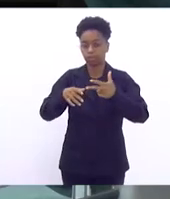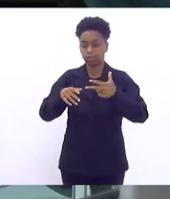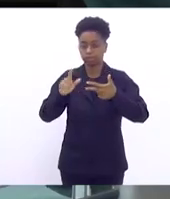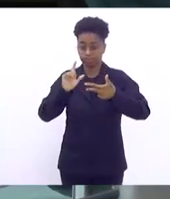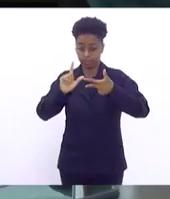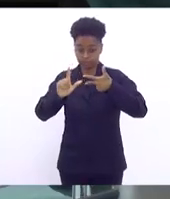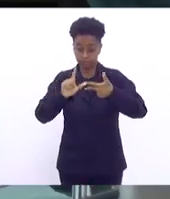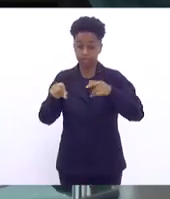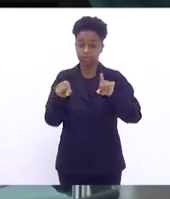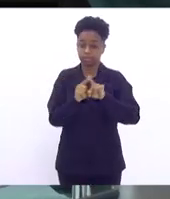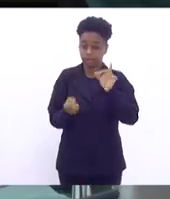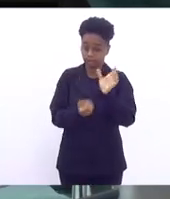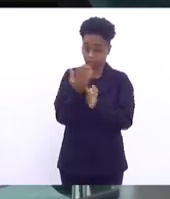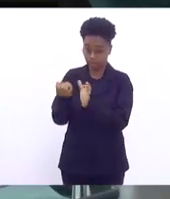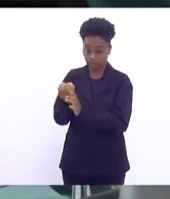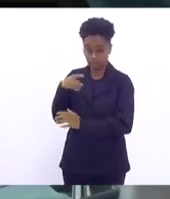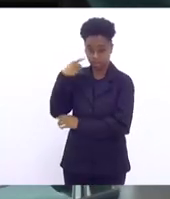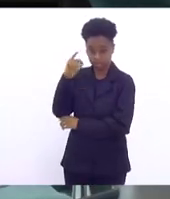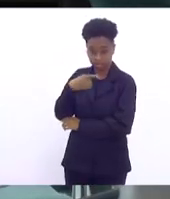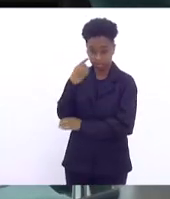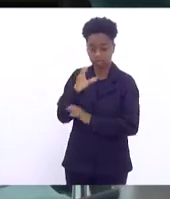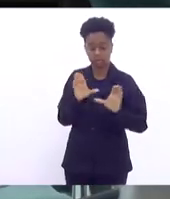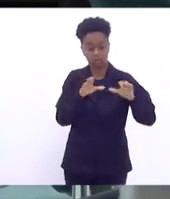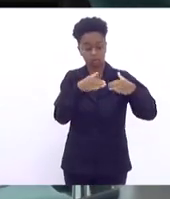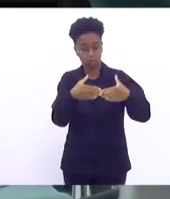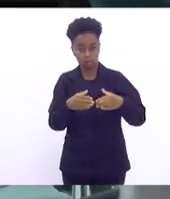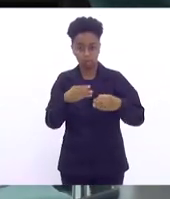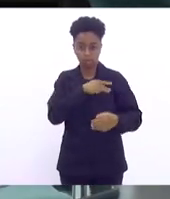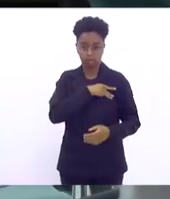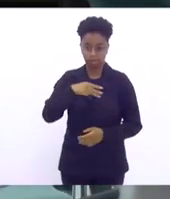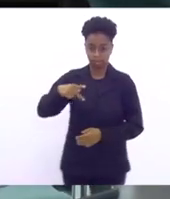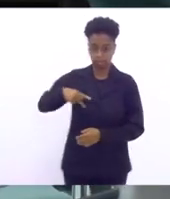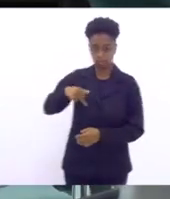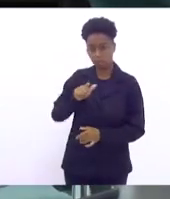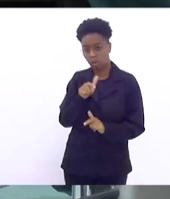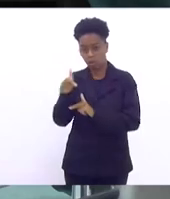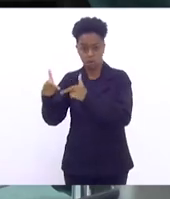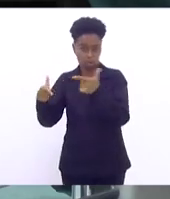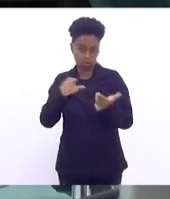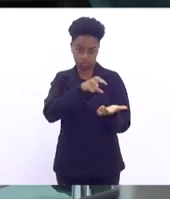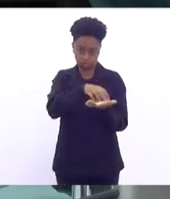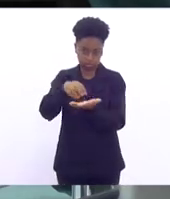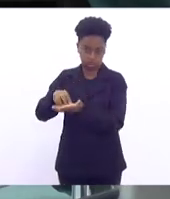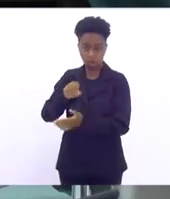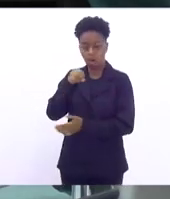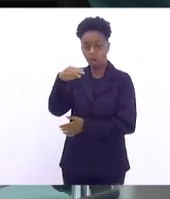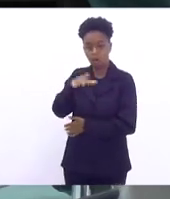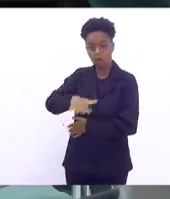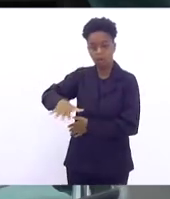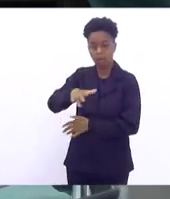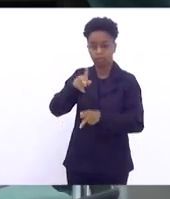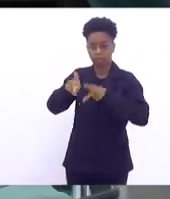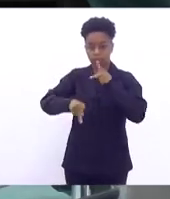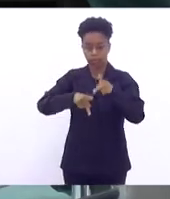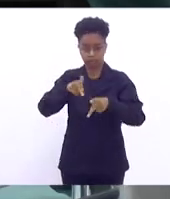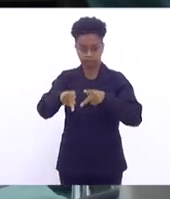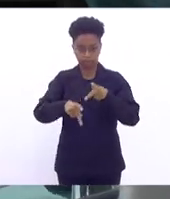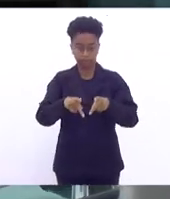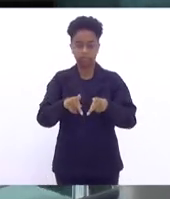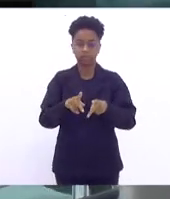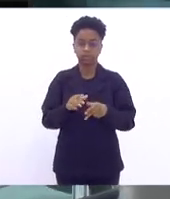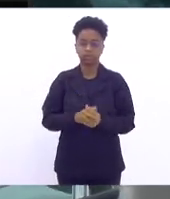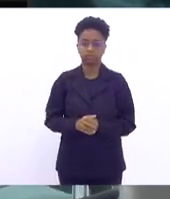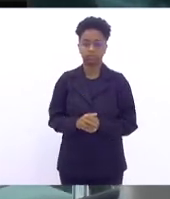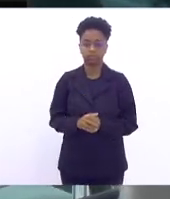autoria do deputado comissão Ministério Público outros poderes oponenciais esta